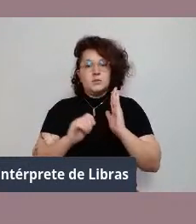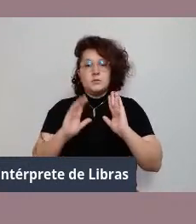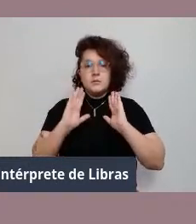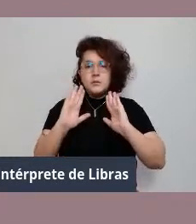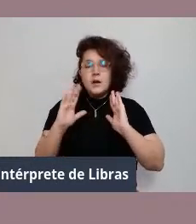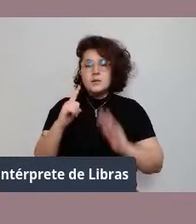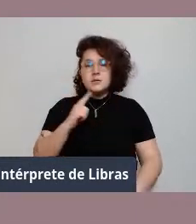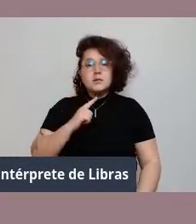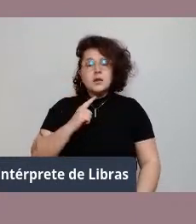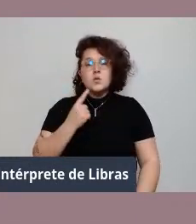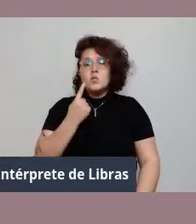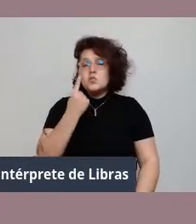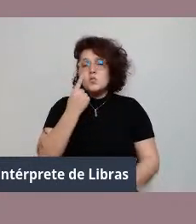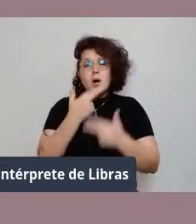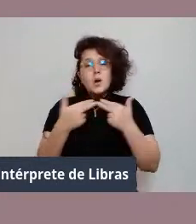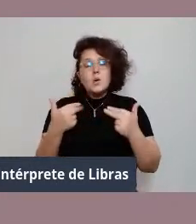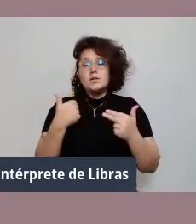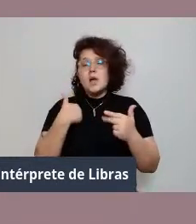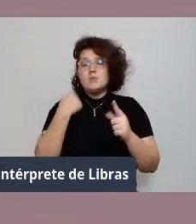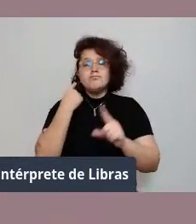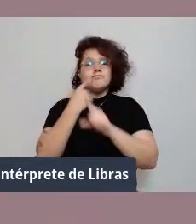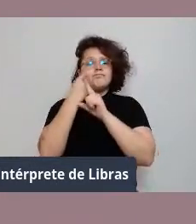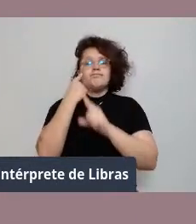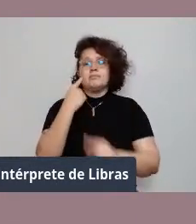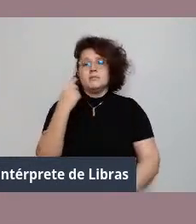não teria descoberto se eu não tivesse